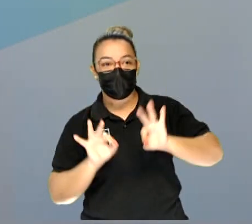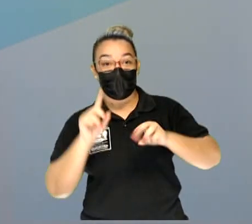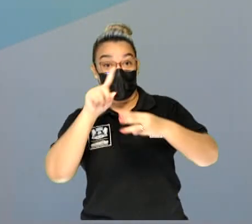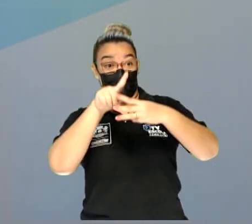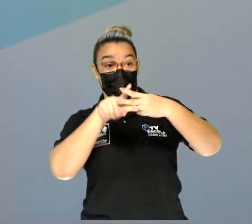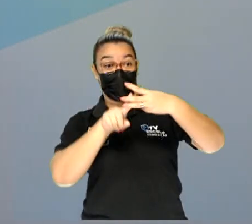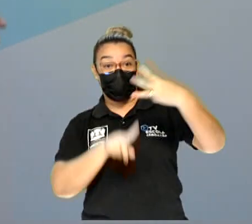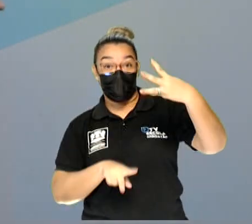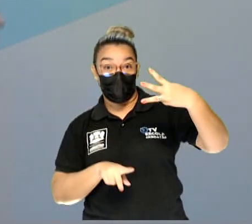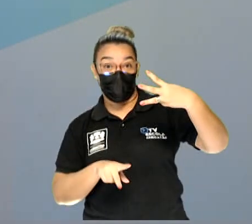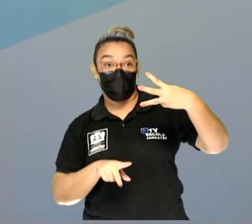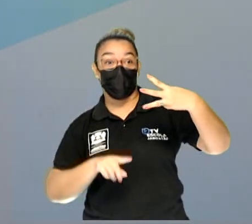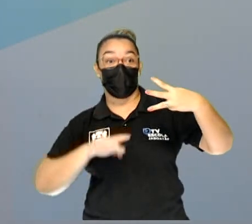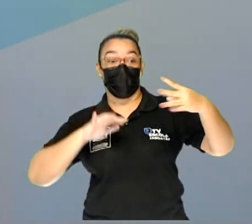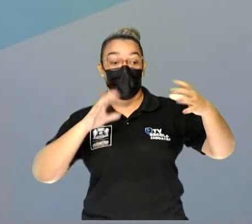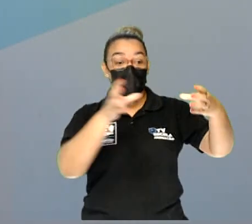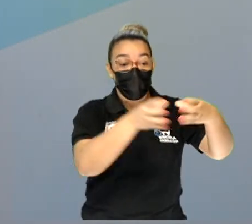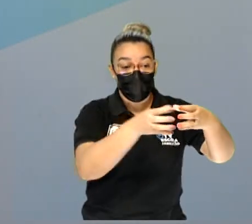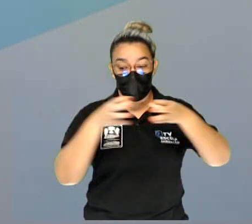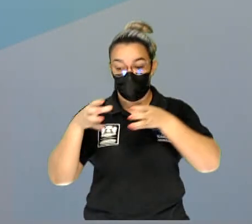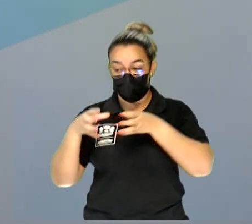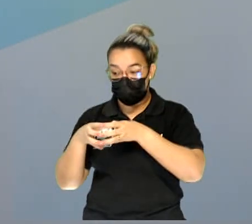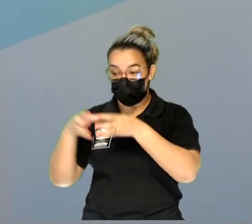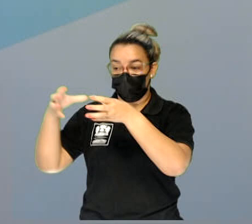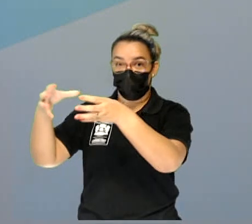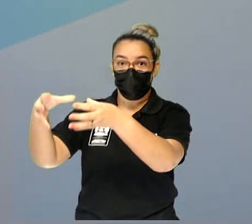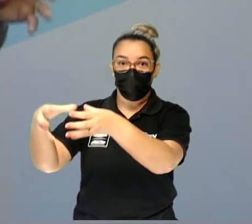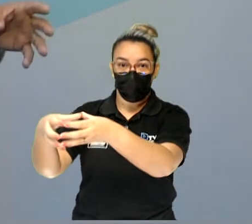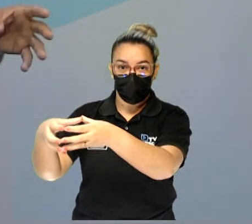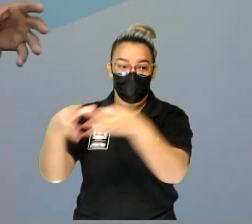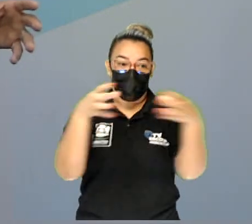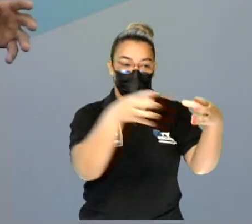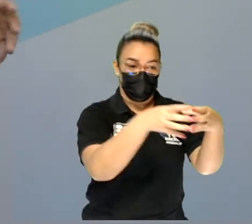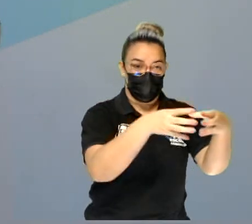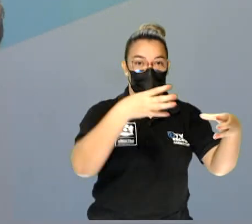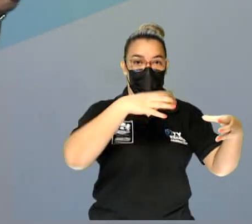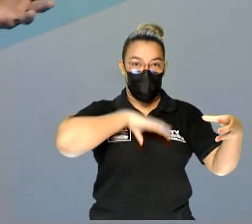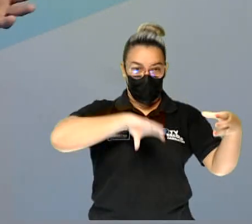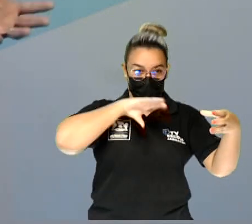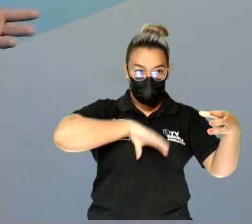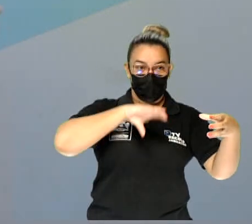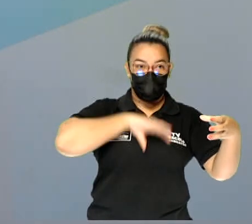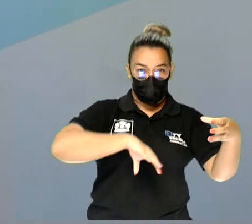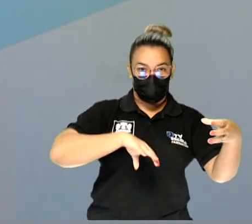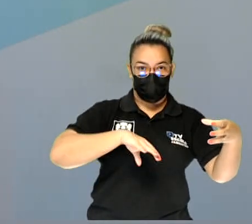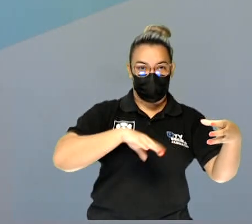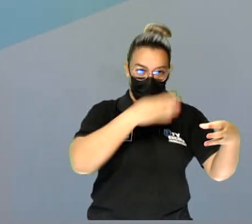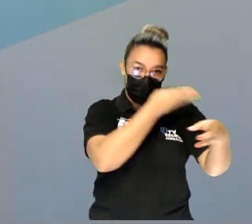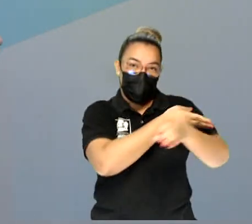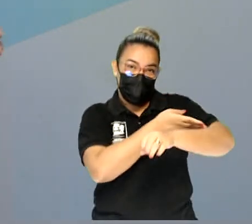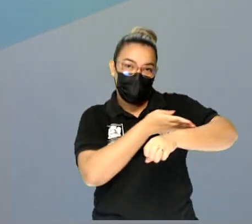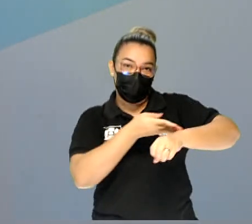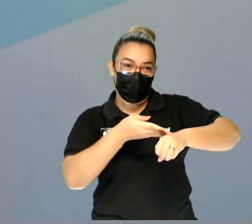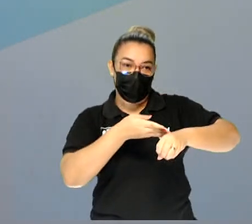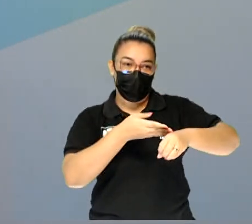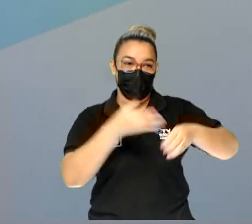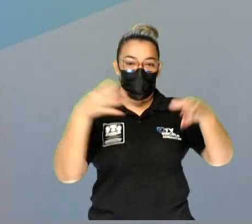3 mobilizações de grupos étnicos diferentes. Os portugueses, os chamados brancos,